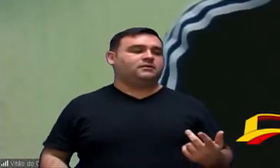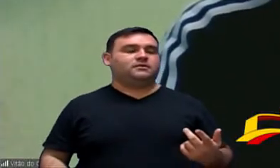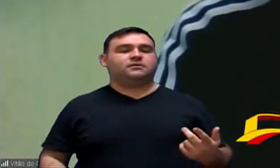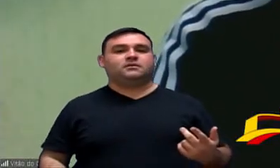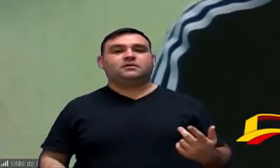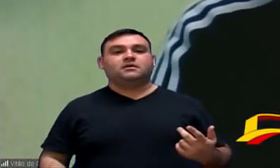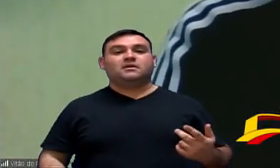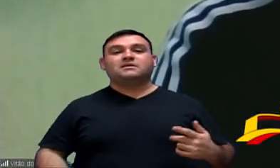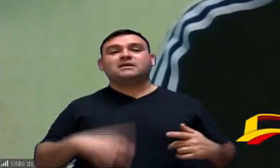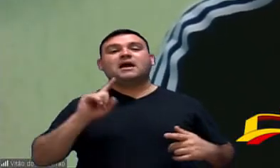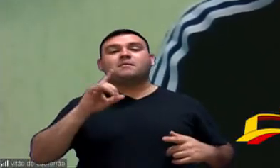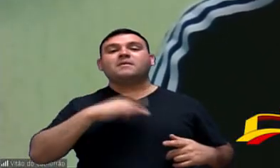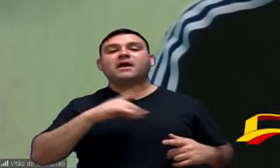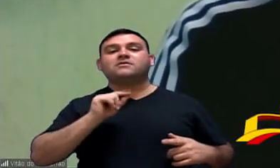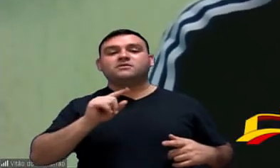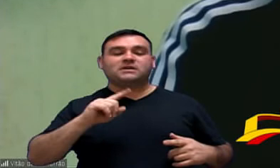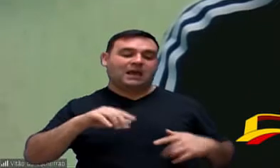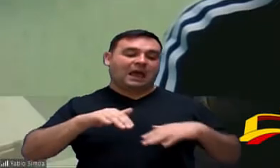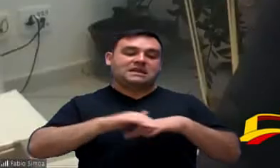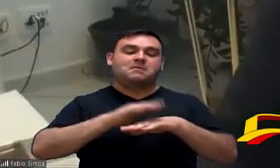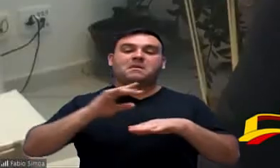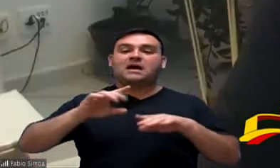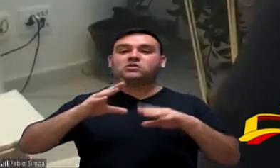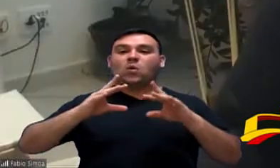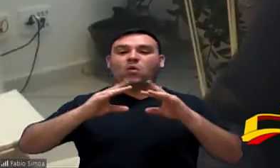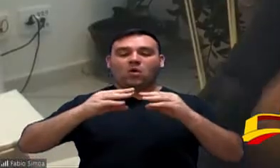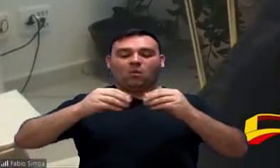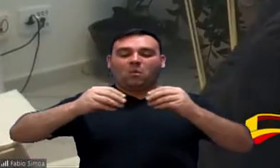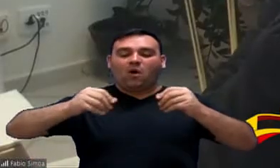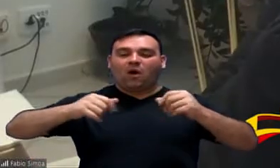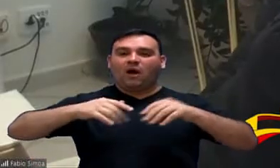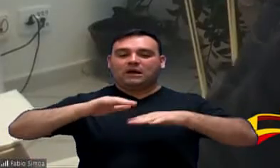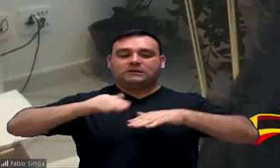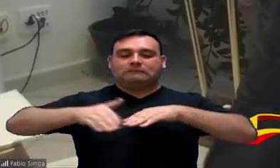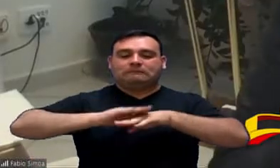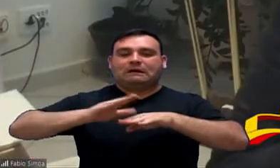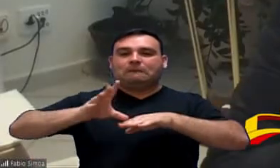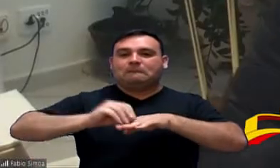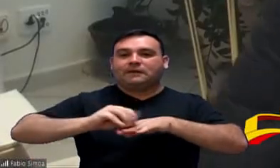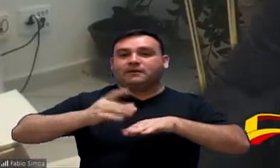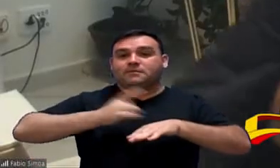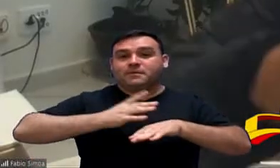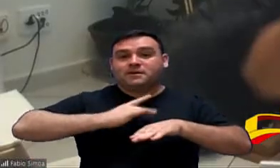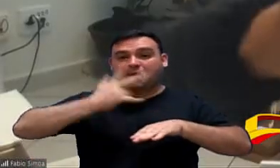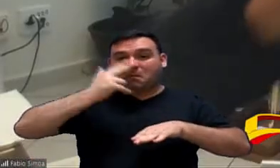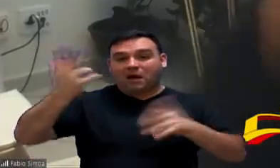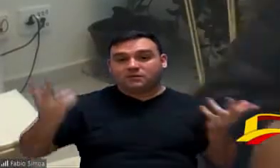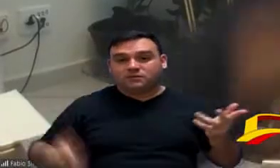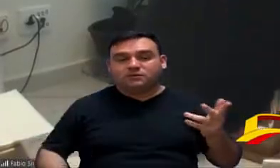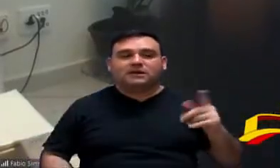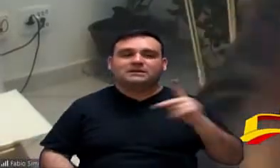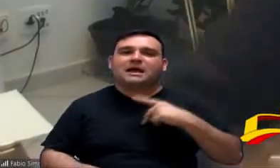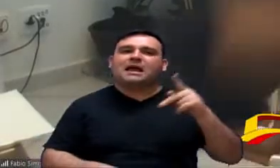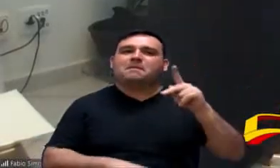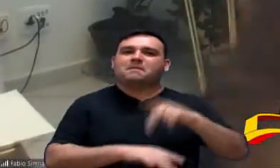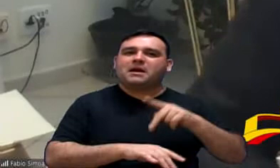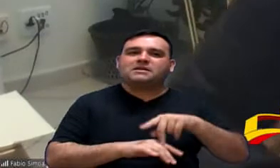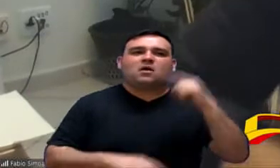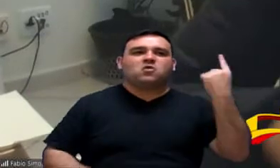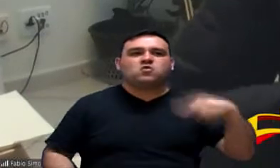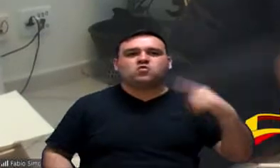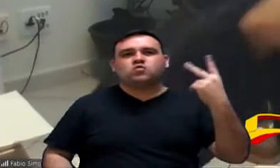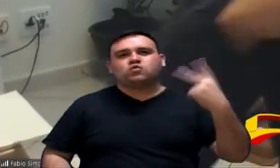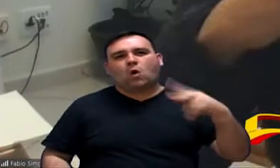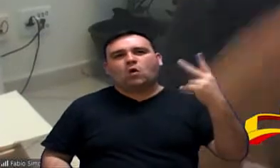sujar. Não deixou o sapato de poeira. Isso, então, não quer ninguém mandando nenhuma fresa pro bairro rural. Então, a gente poderia usar até pedra 1, pedra 2, pedra